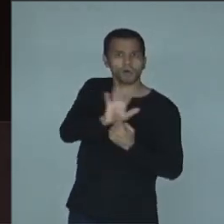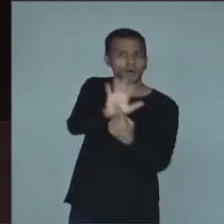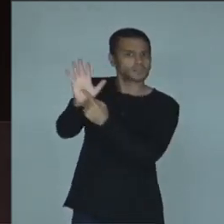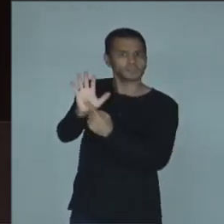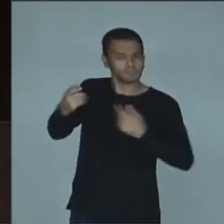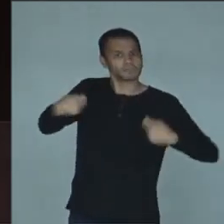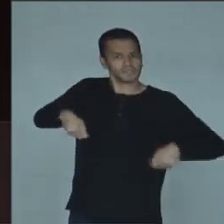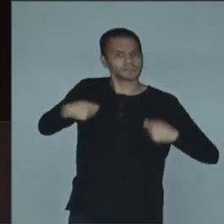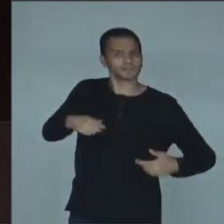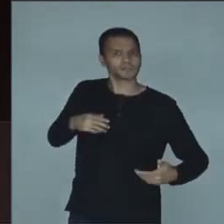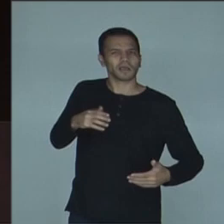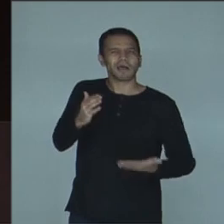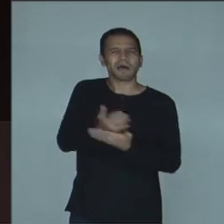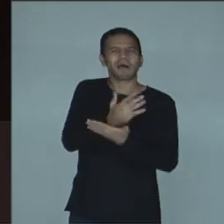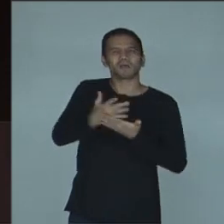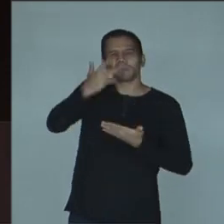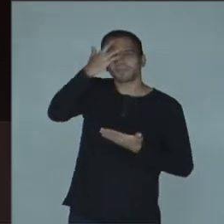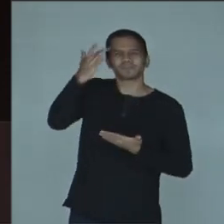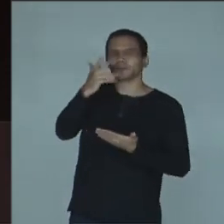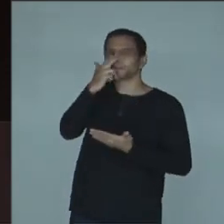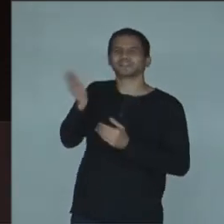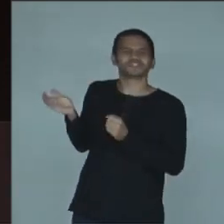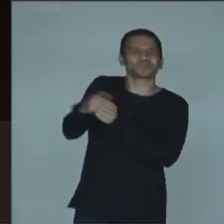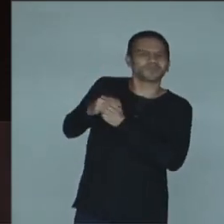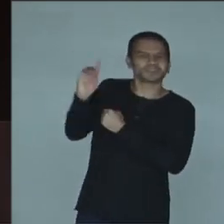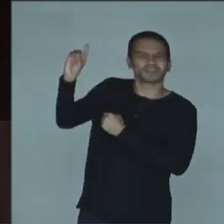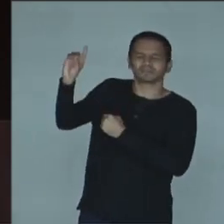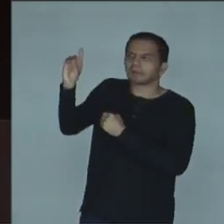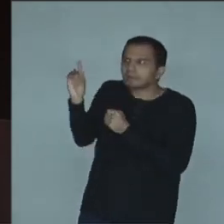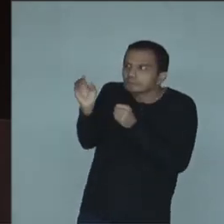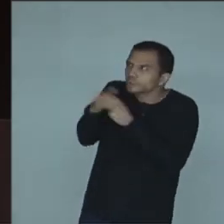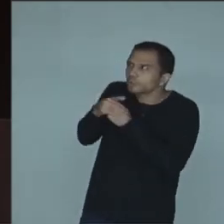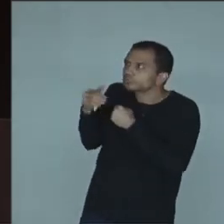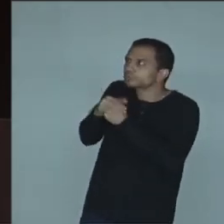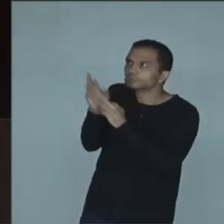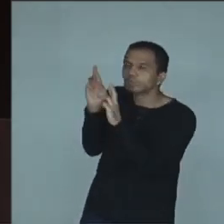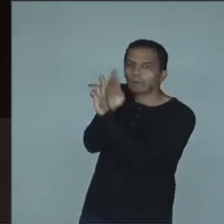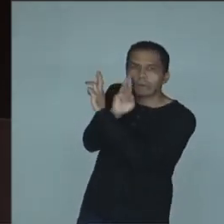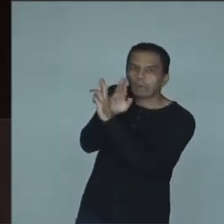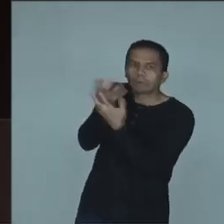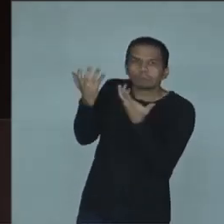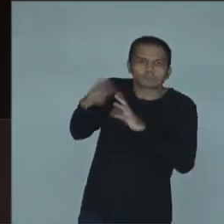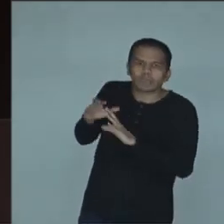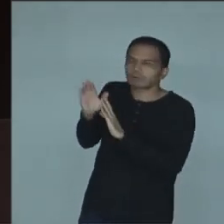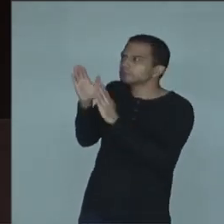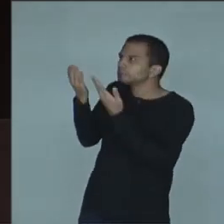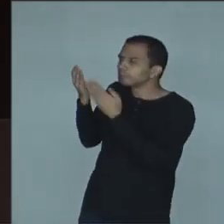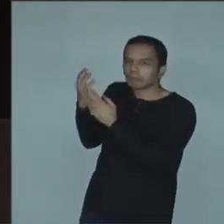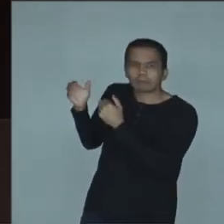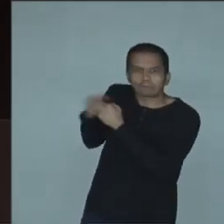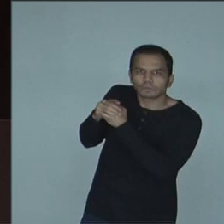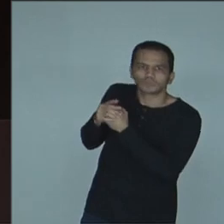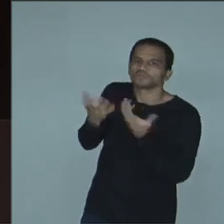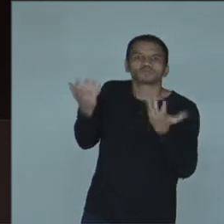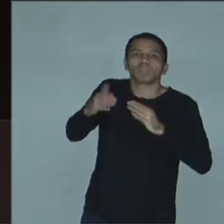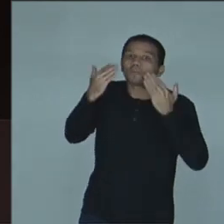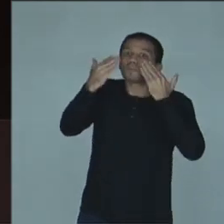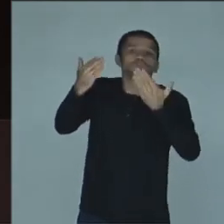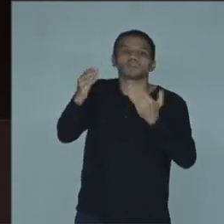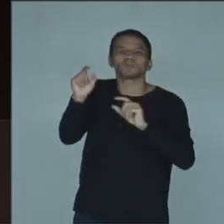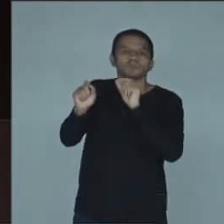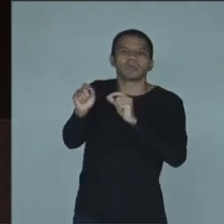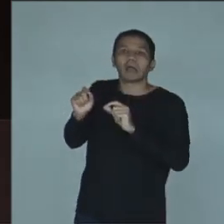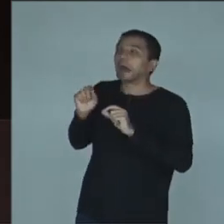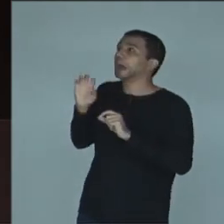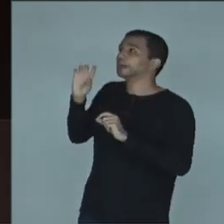esconde de Deus ou daqueles que Deus coloca na vida porque não querem revelar Quem são não querem assumir